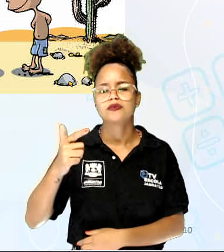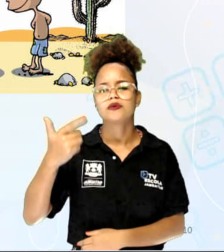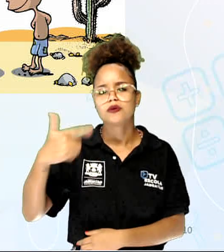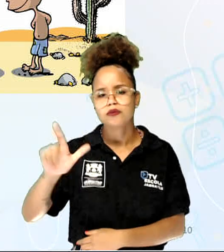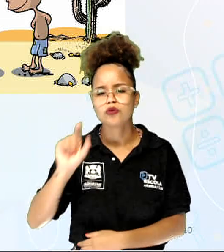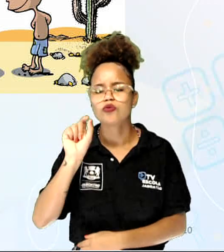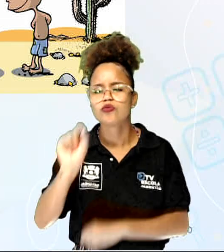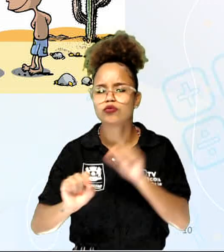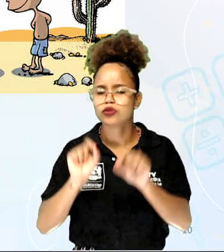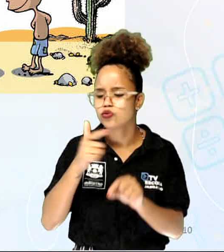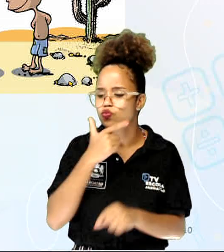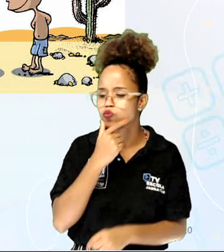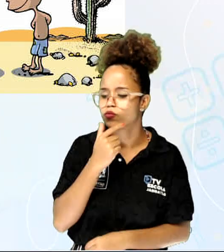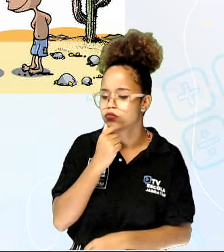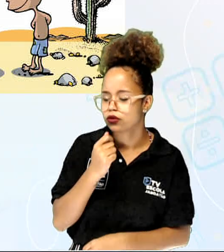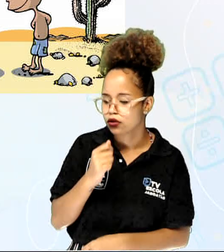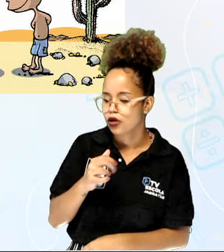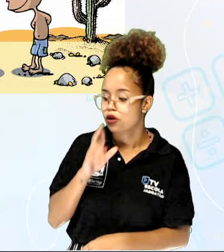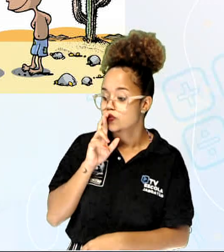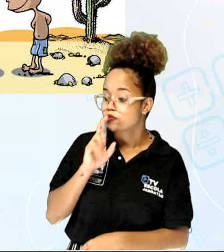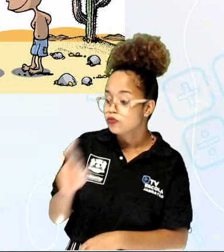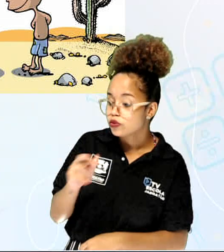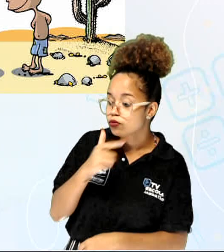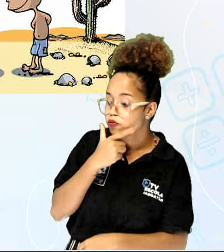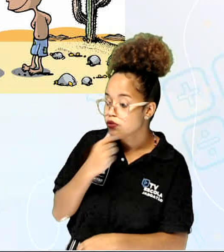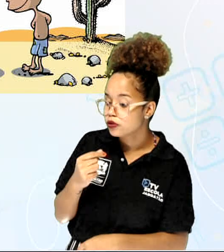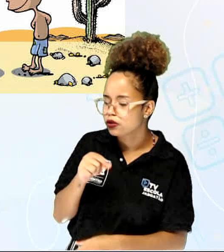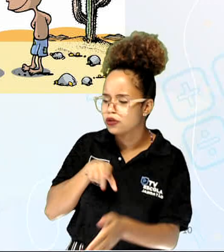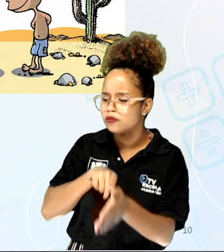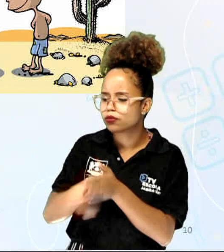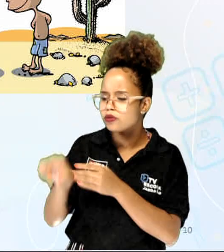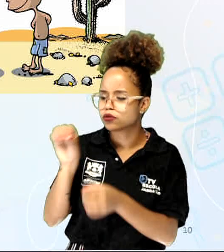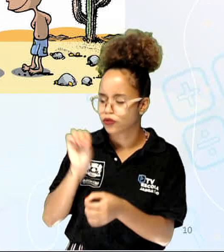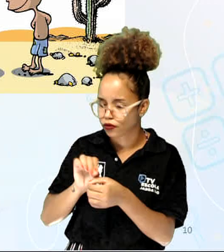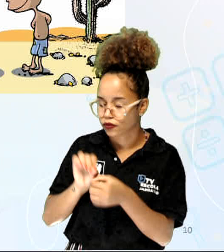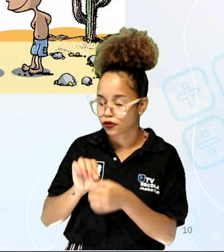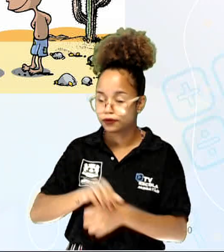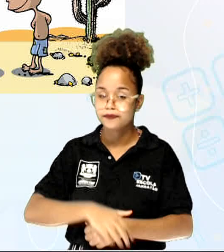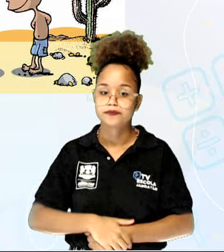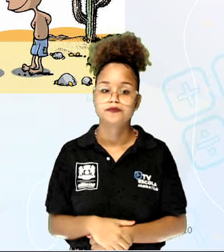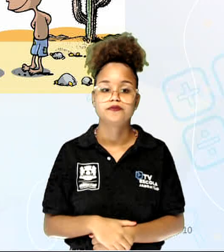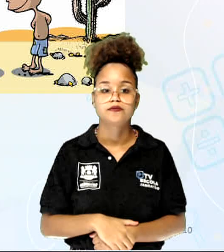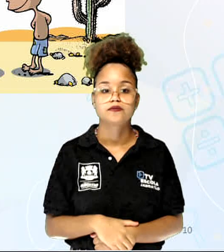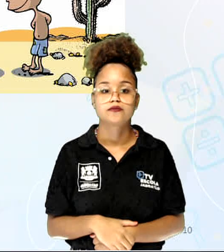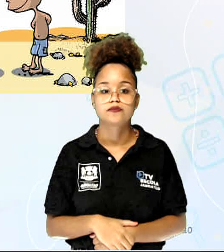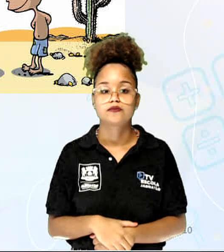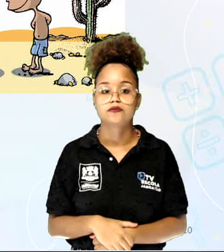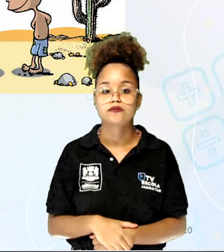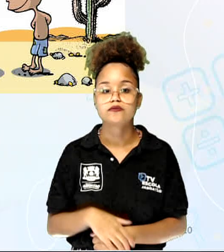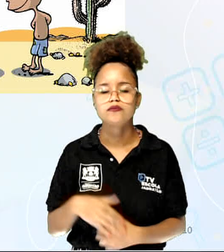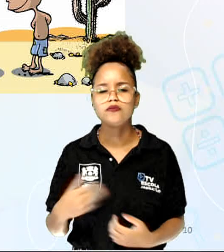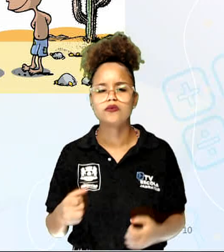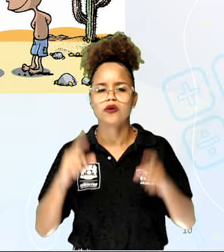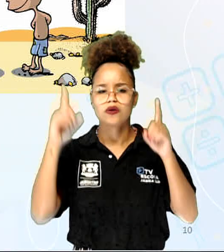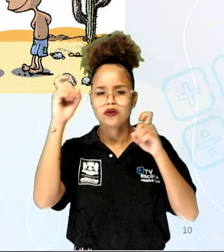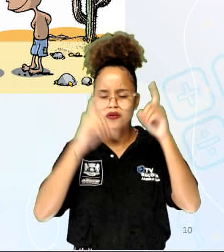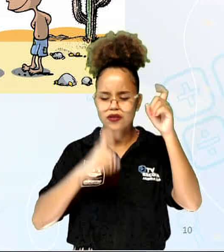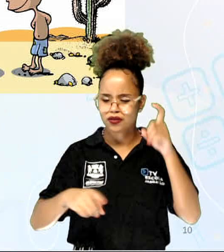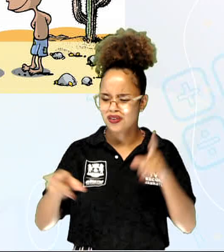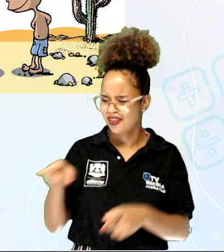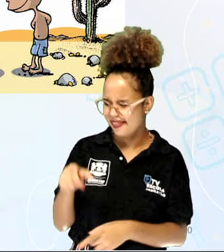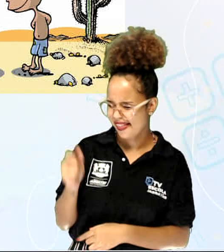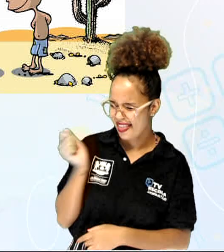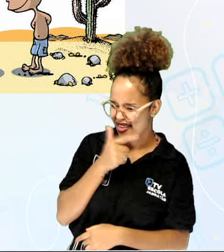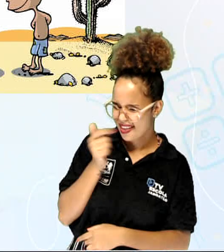fala para o menino e que pergunta lhe faz então? Por meio da expressão engraçadinho numa